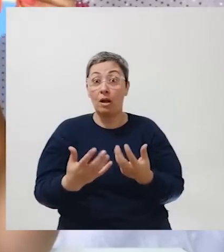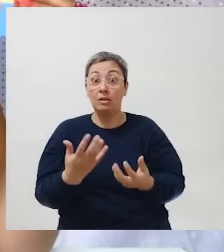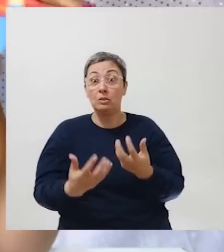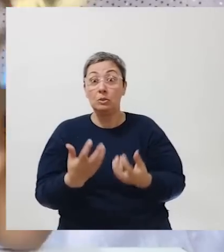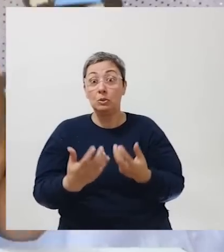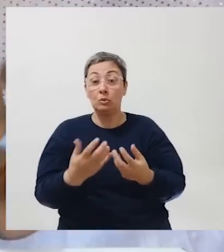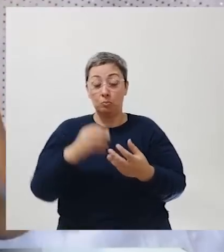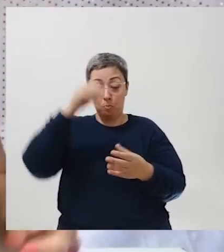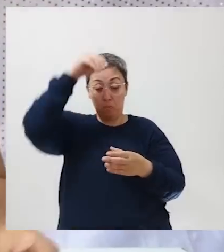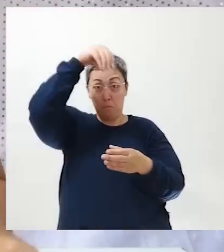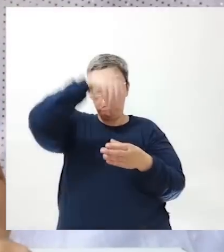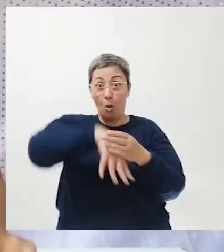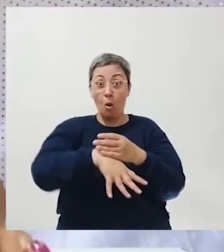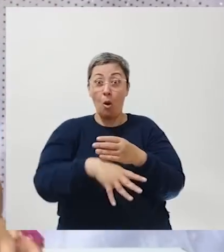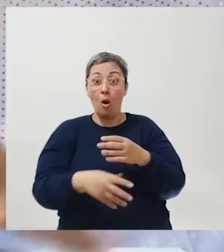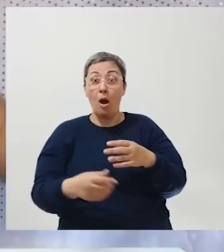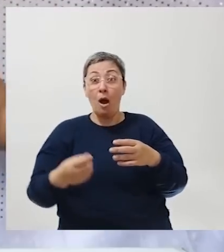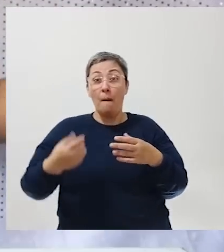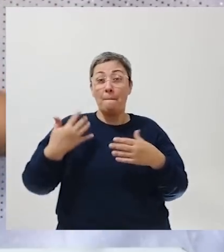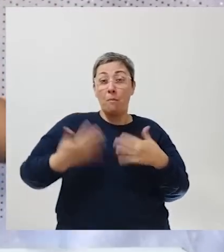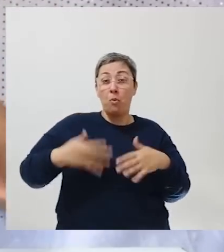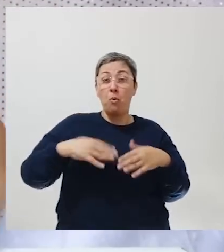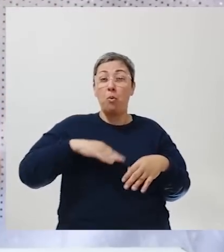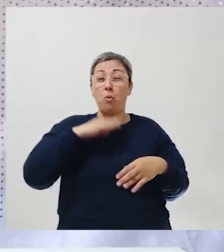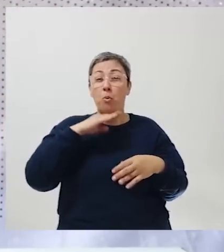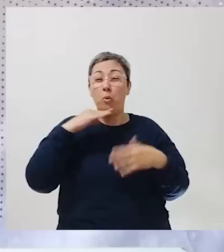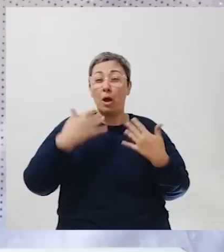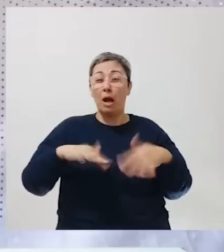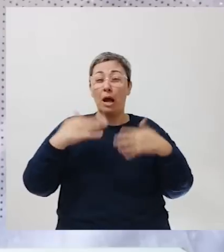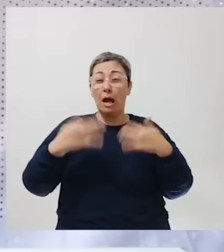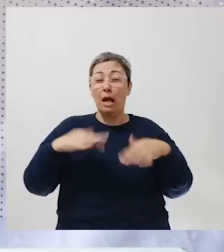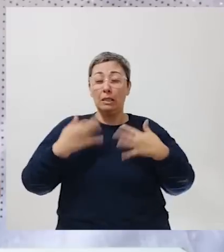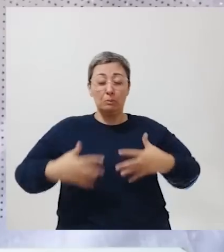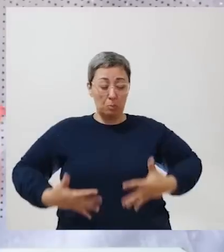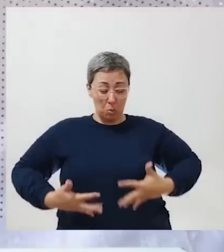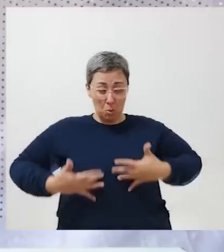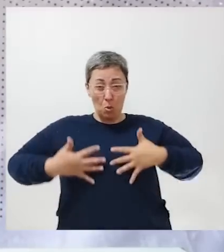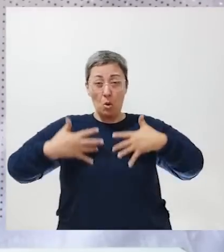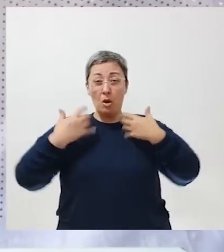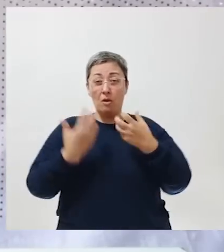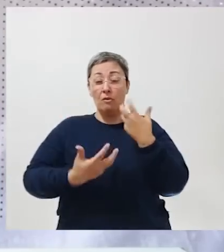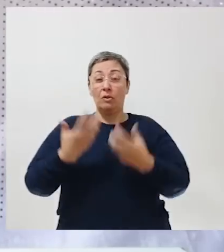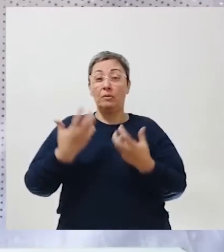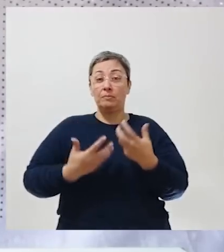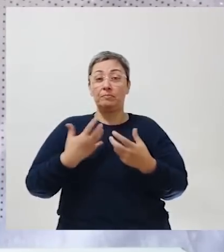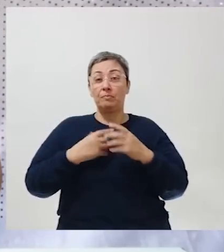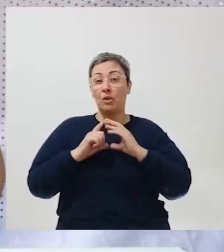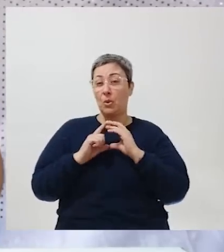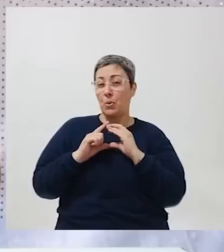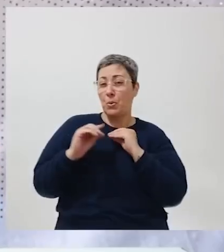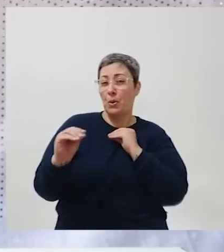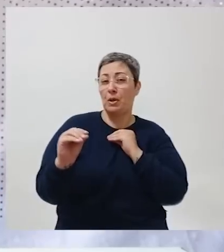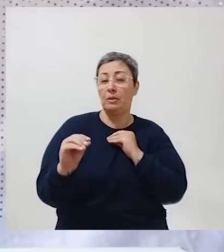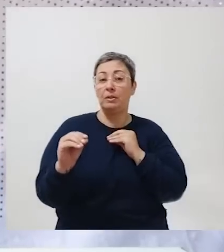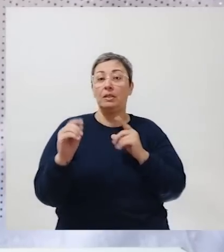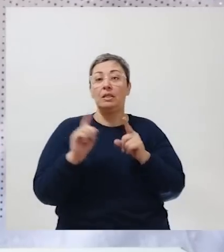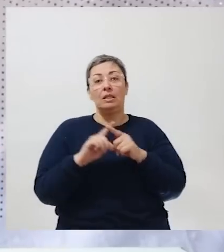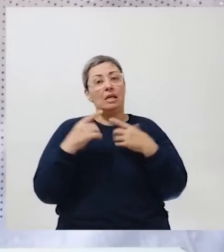caiu, tchum! Ele queimou o bumbum. Ele se queimou todinho. Saiu